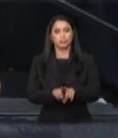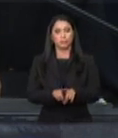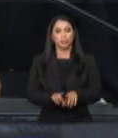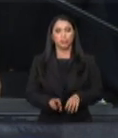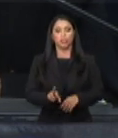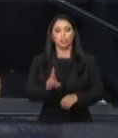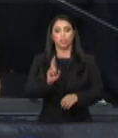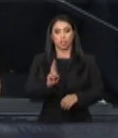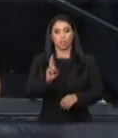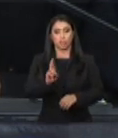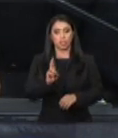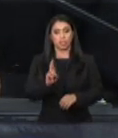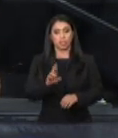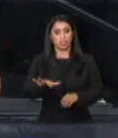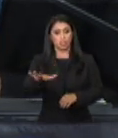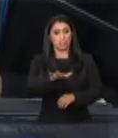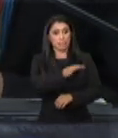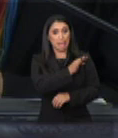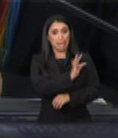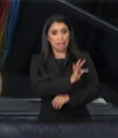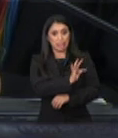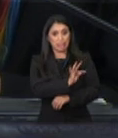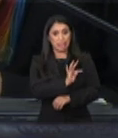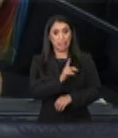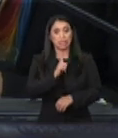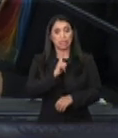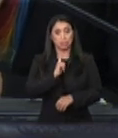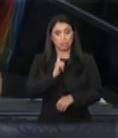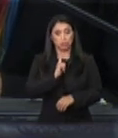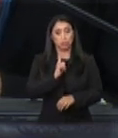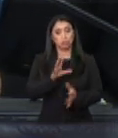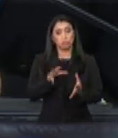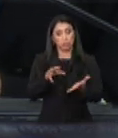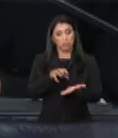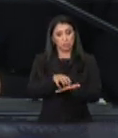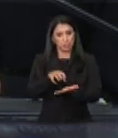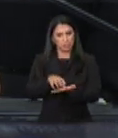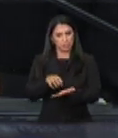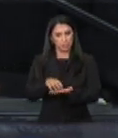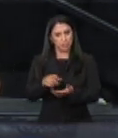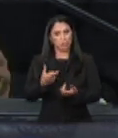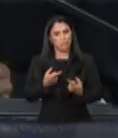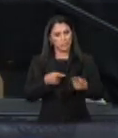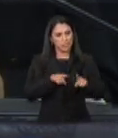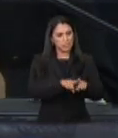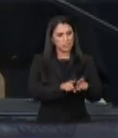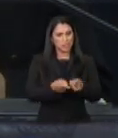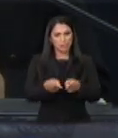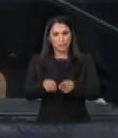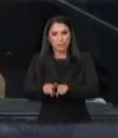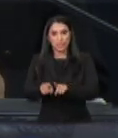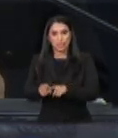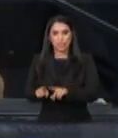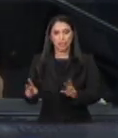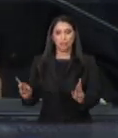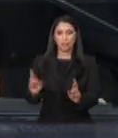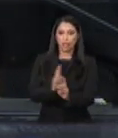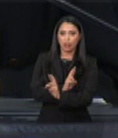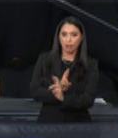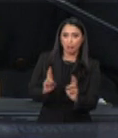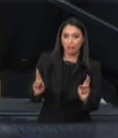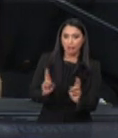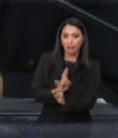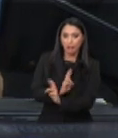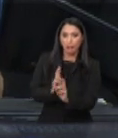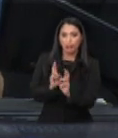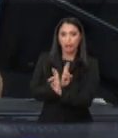ministério através dessa área técnica neste departamento temos buscado diversas parcerias para atuação em rede e dessa forma